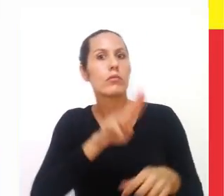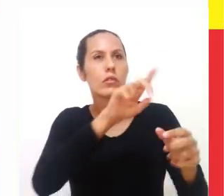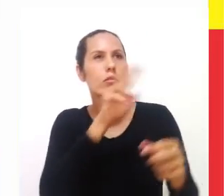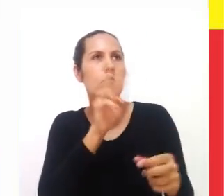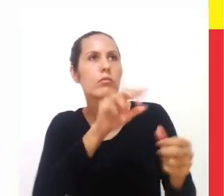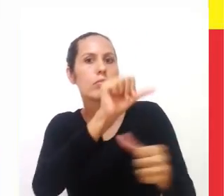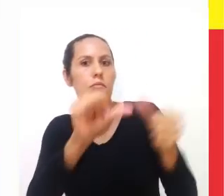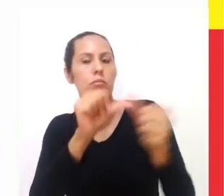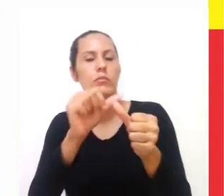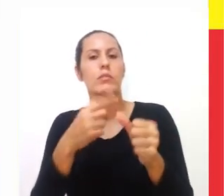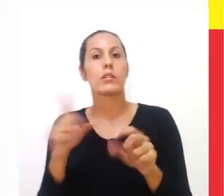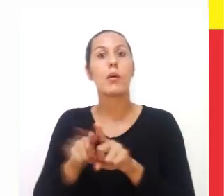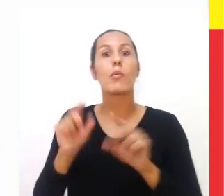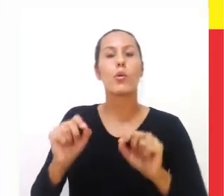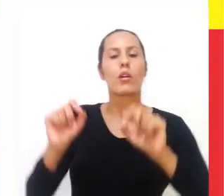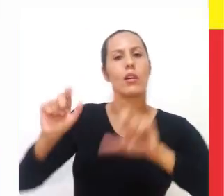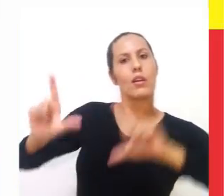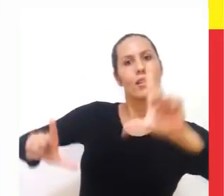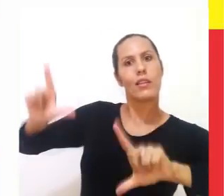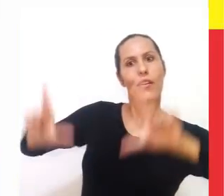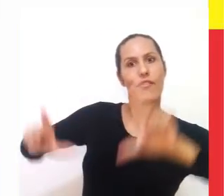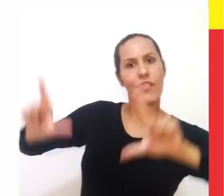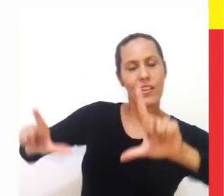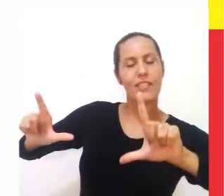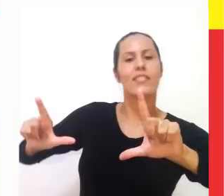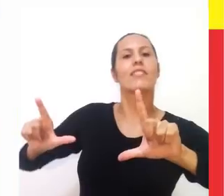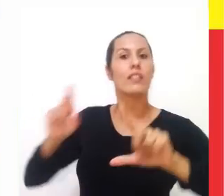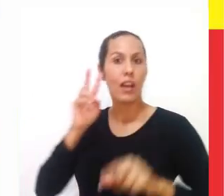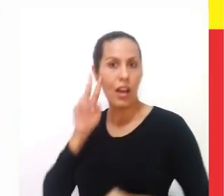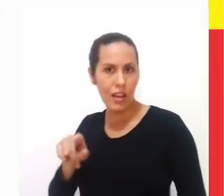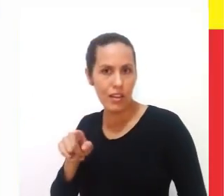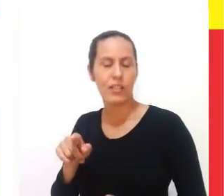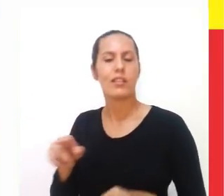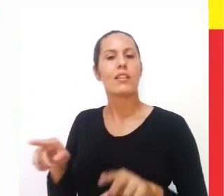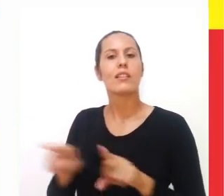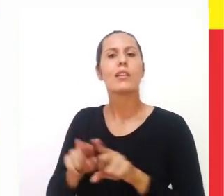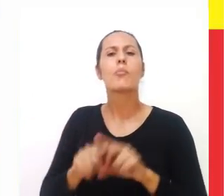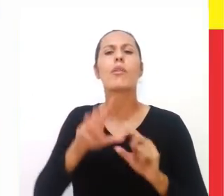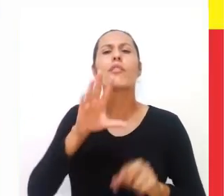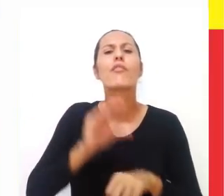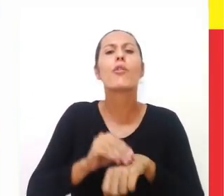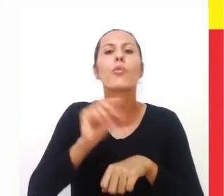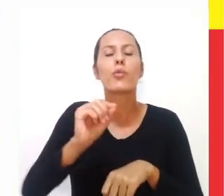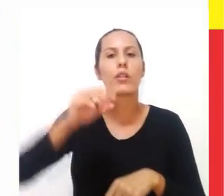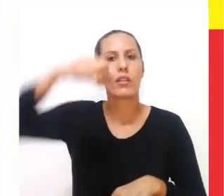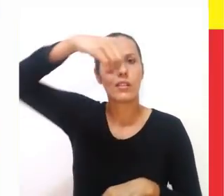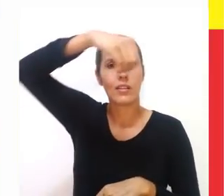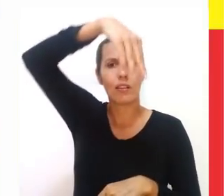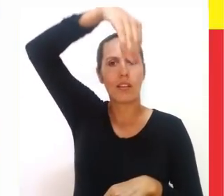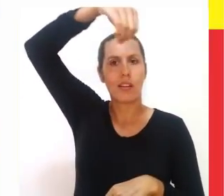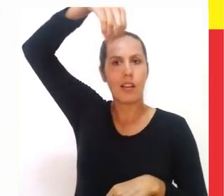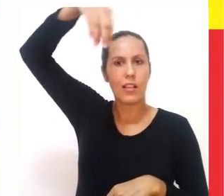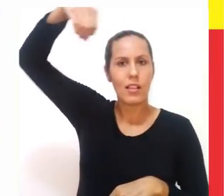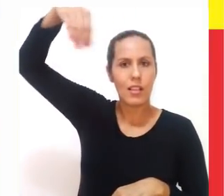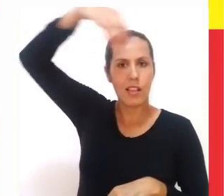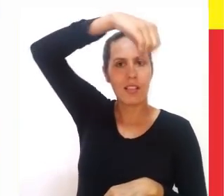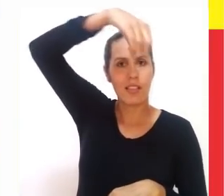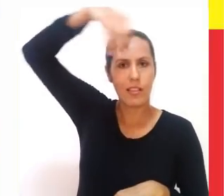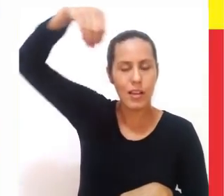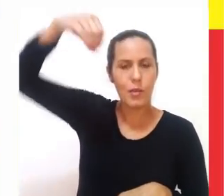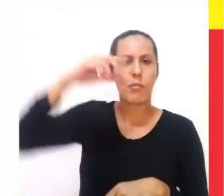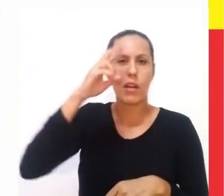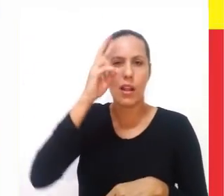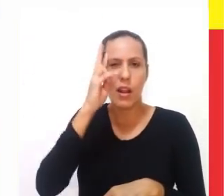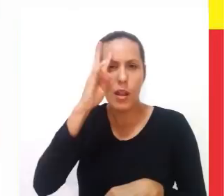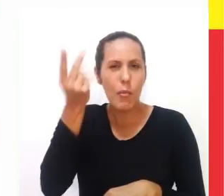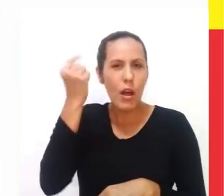Nós vemos também aí uma televisão, nós vemos lâmpadas, né? Lâmpada halogênia, aquela que era amarela,